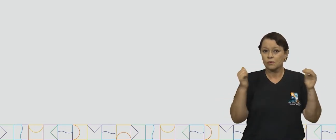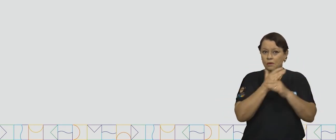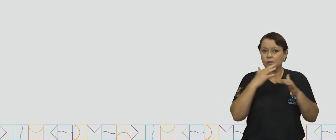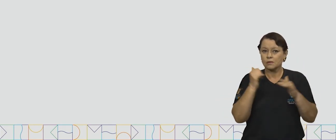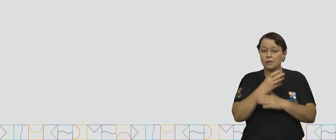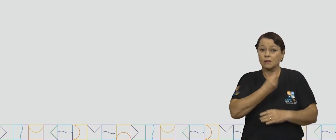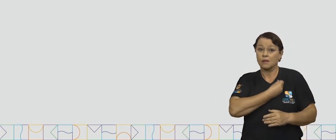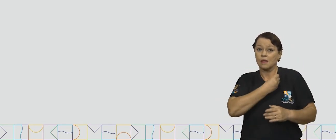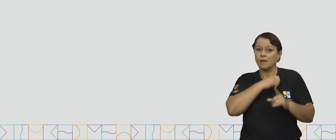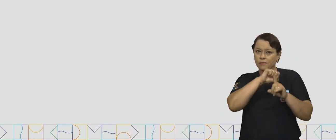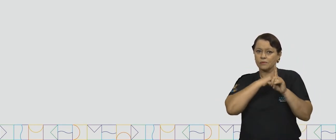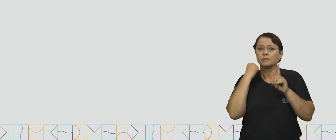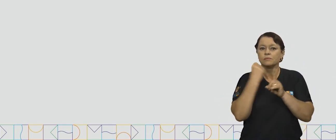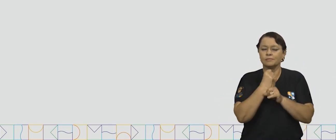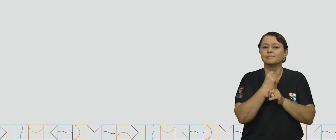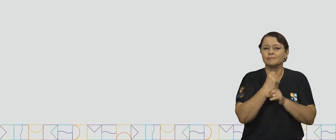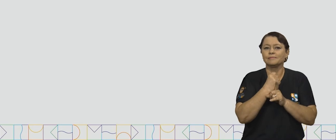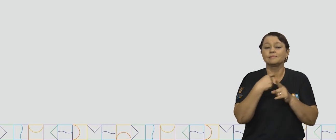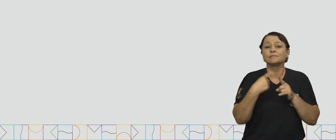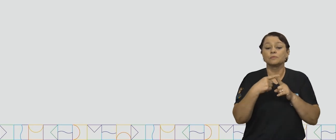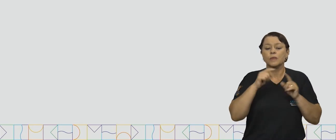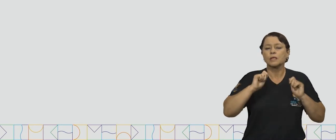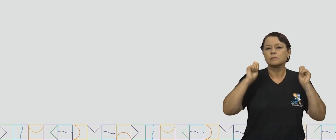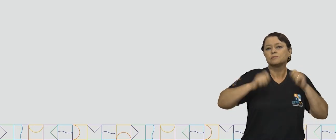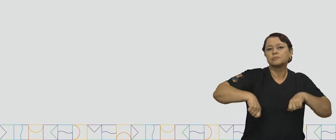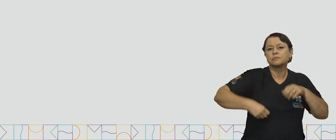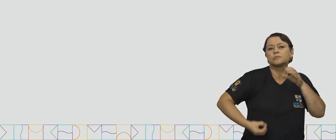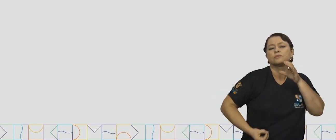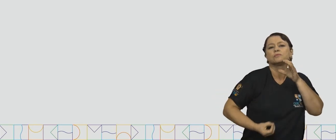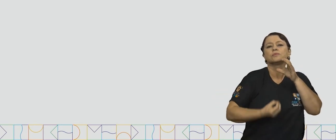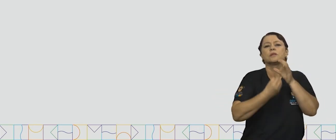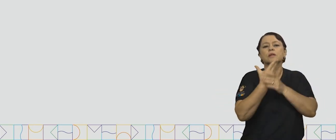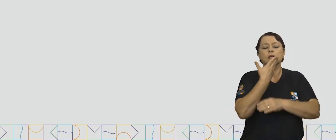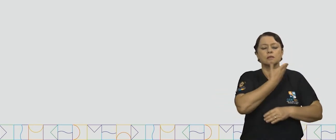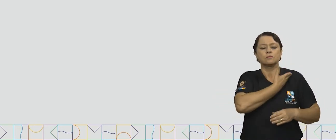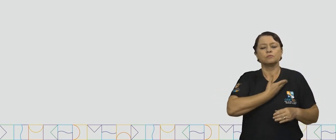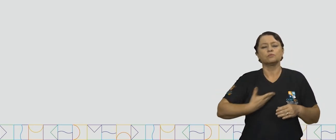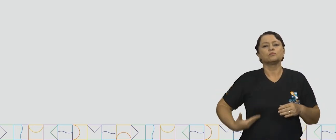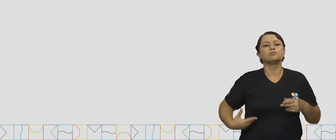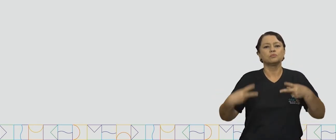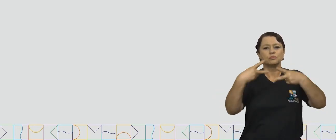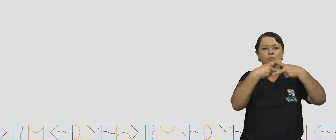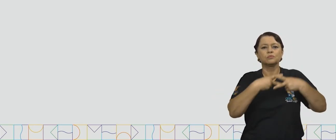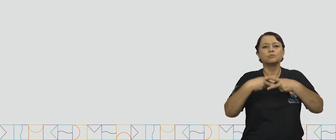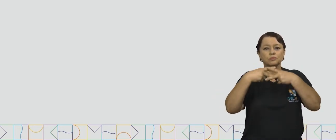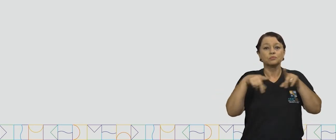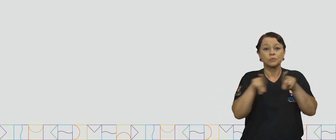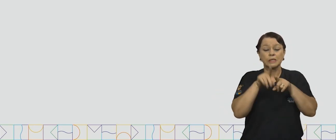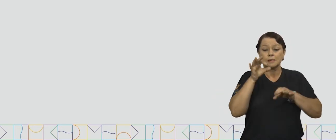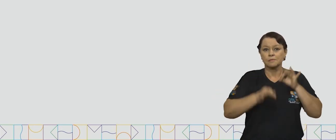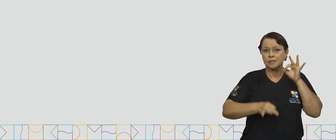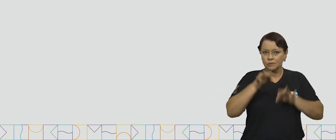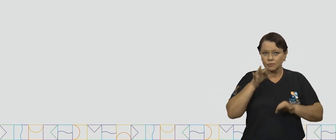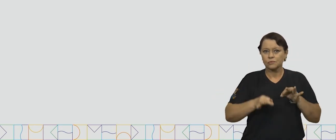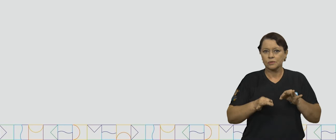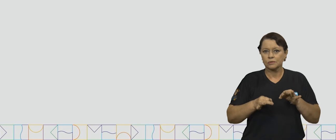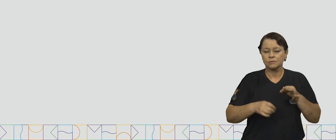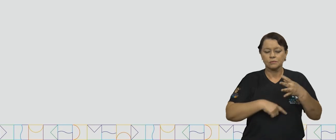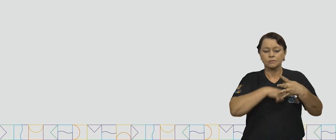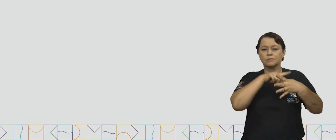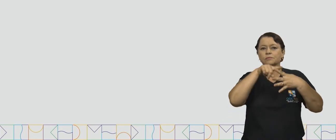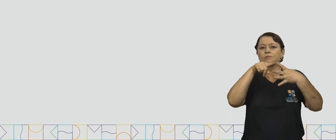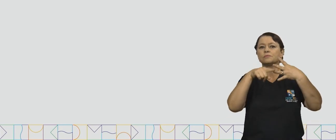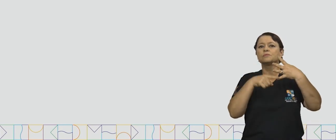em sociedade. Isso possibilitou a criação de órgãos administrativos e jurídicos. Dentre as